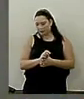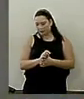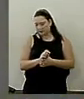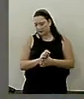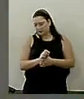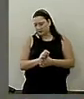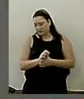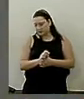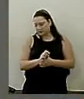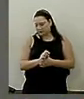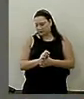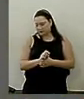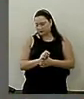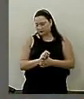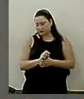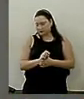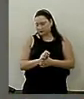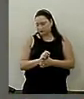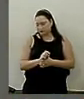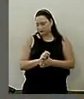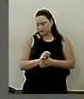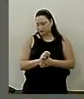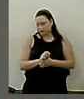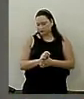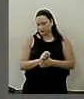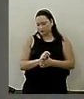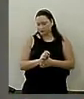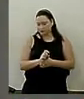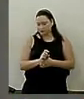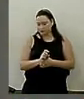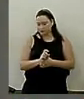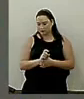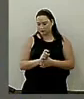está plantada? Onde ela está enraizada?